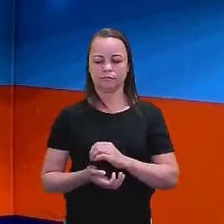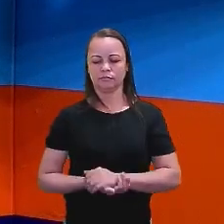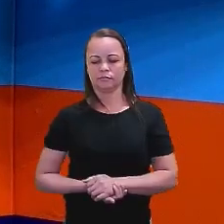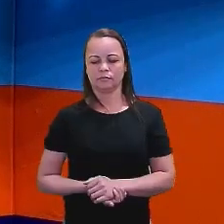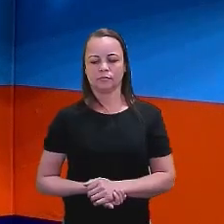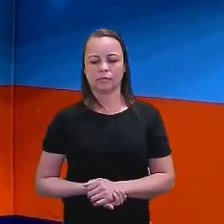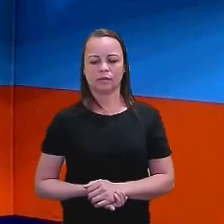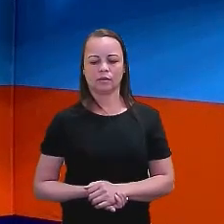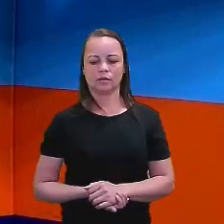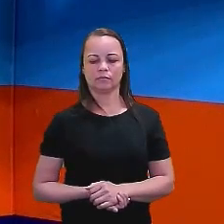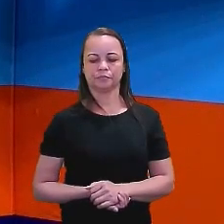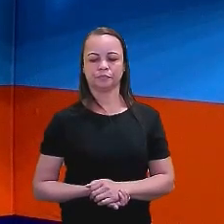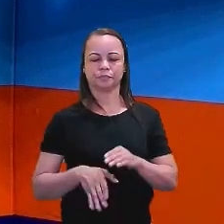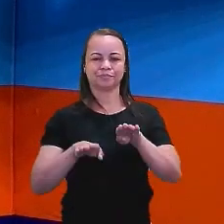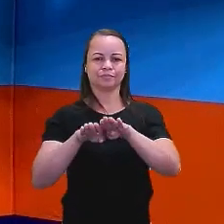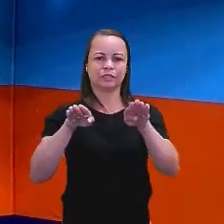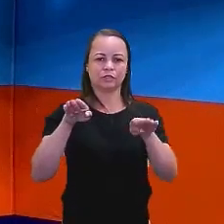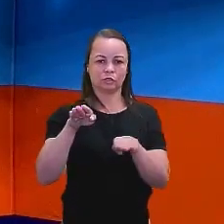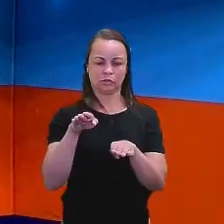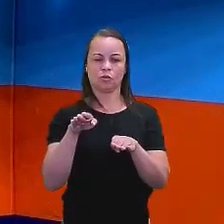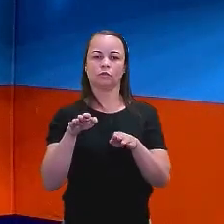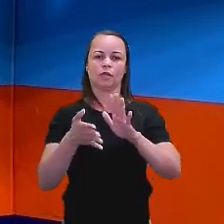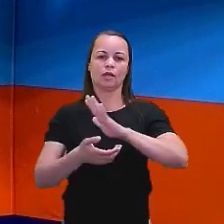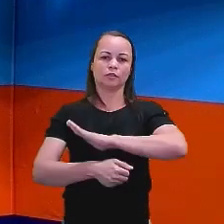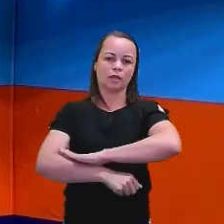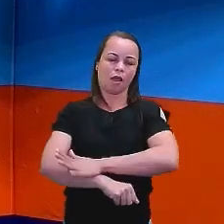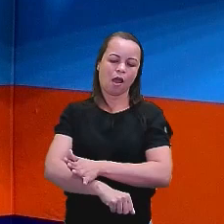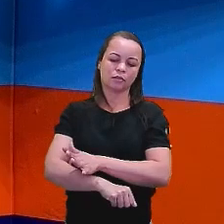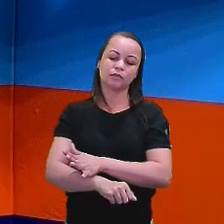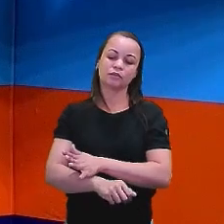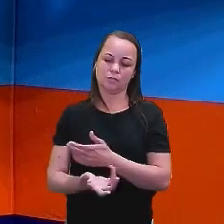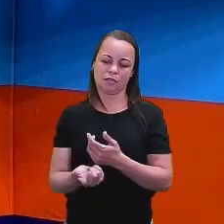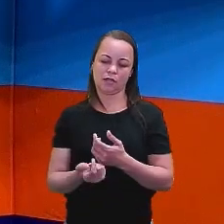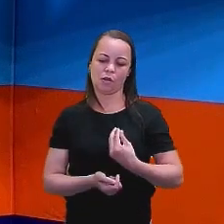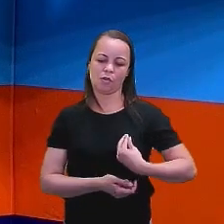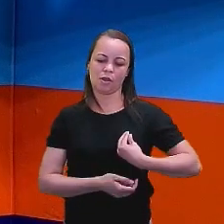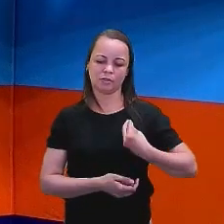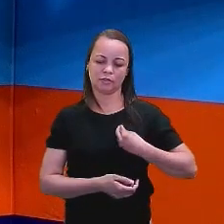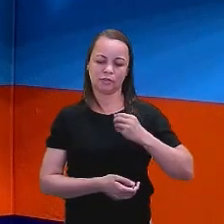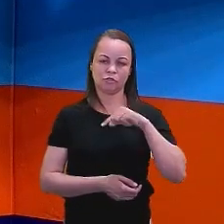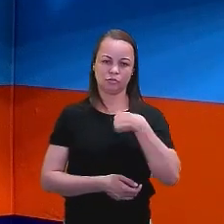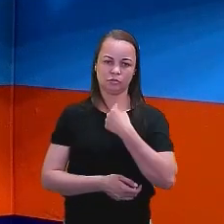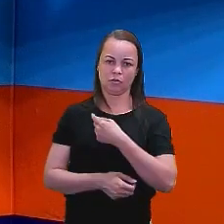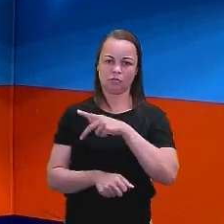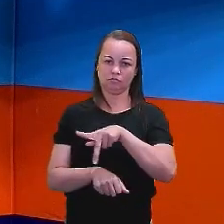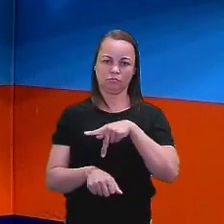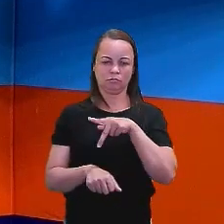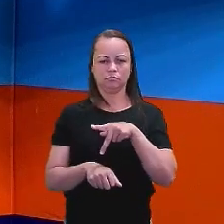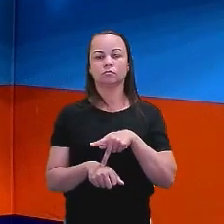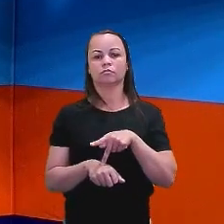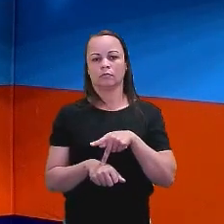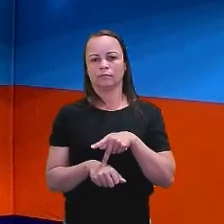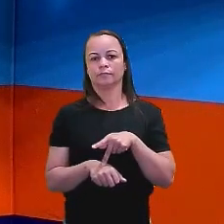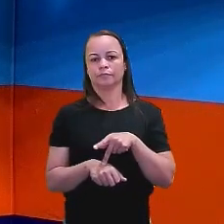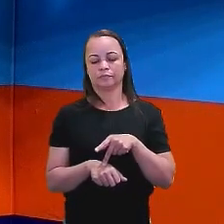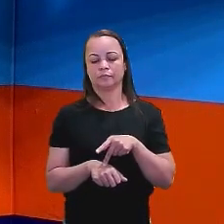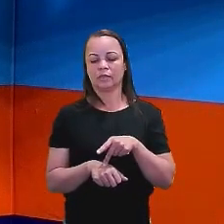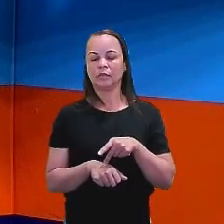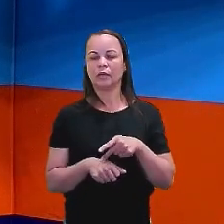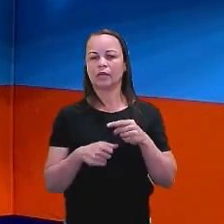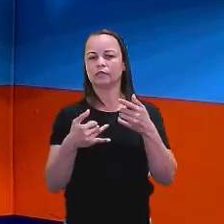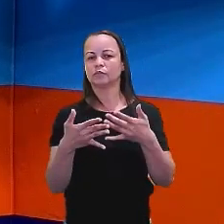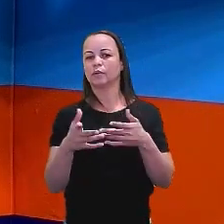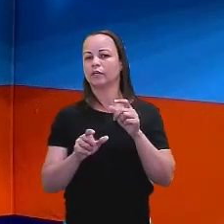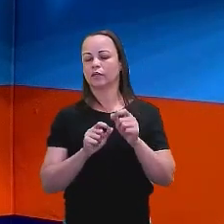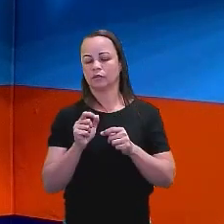A desigualdade racial, ela existe no nosso país e ela vai dizer assim, ela vai